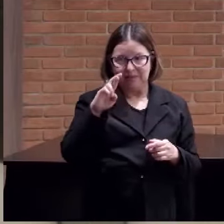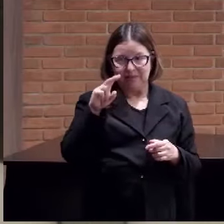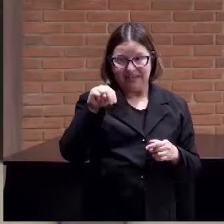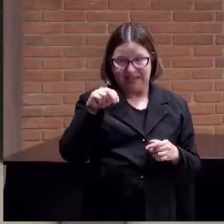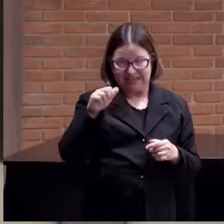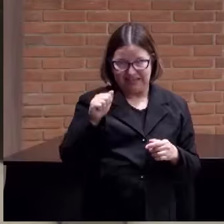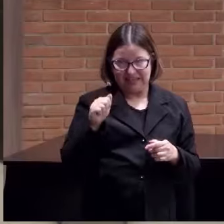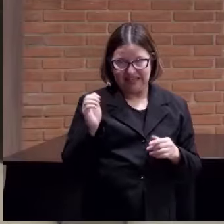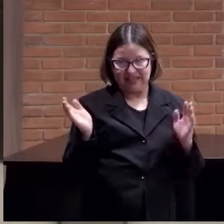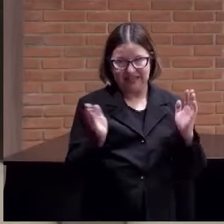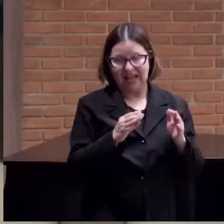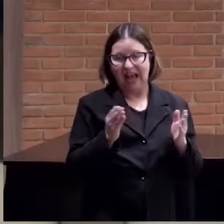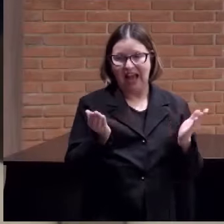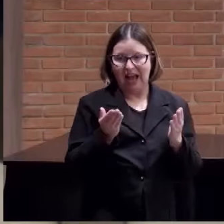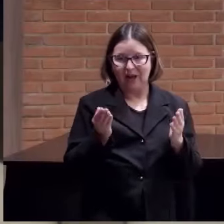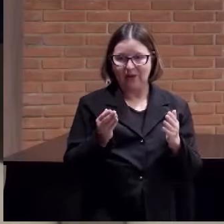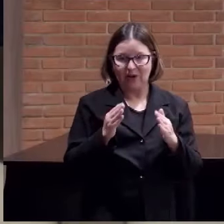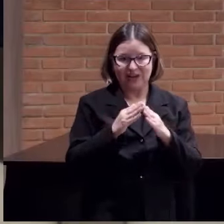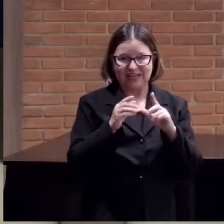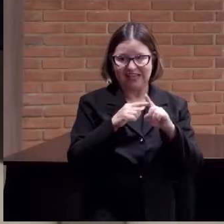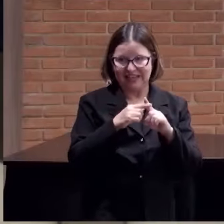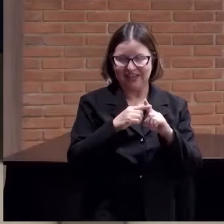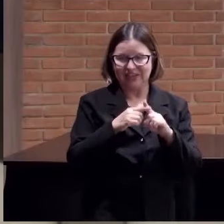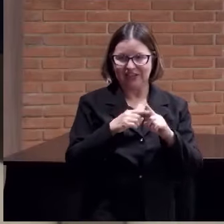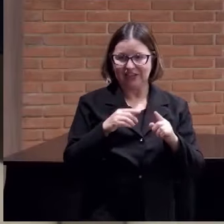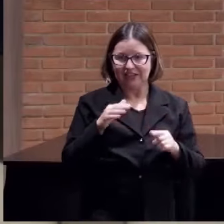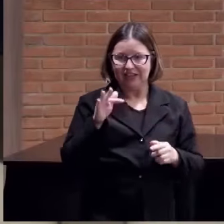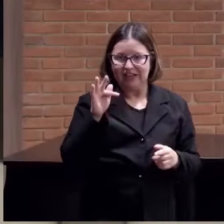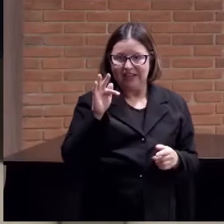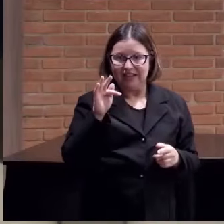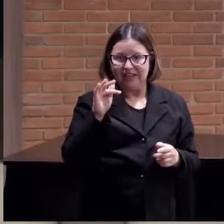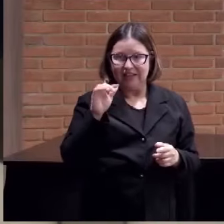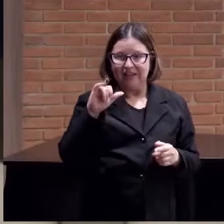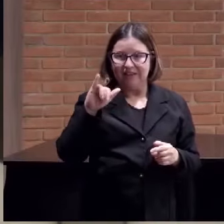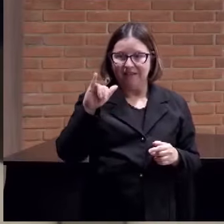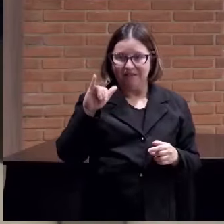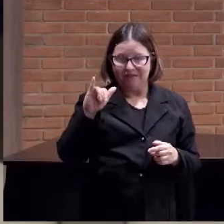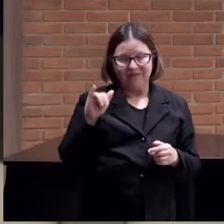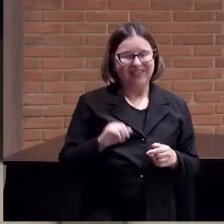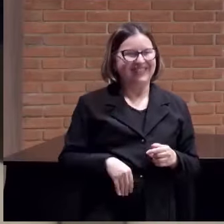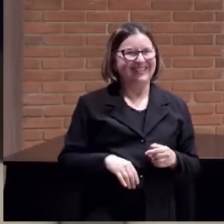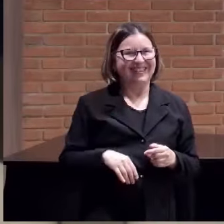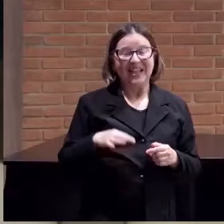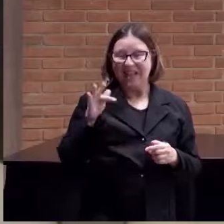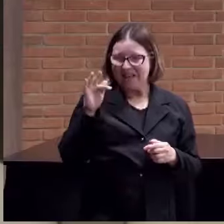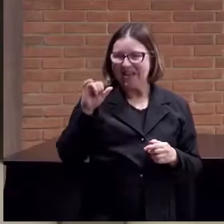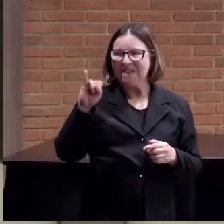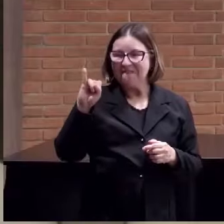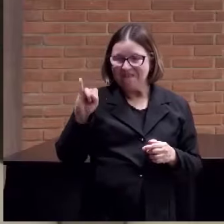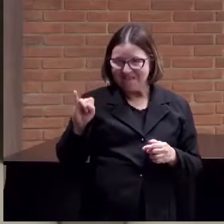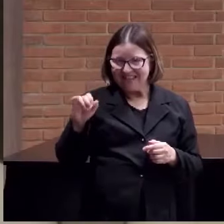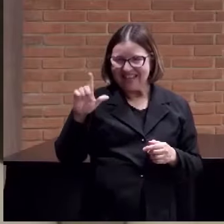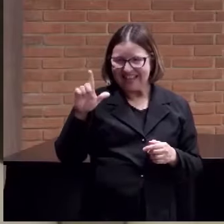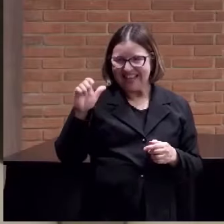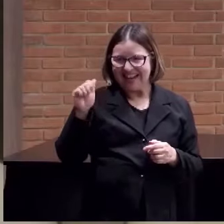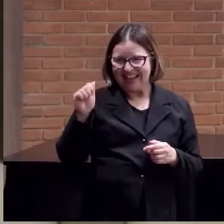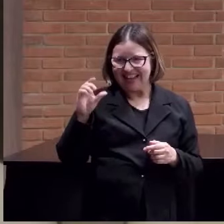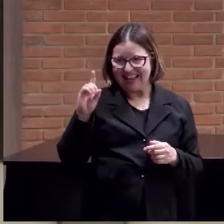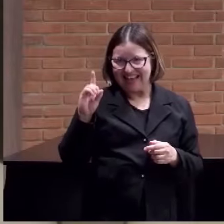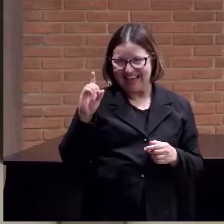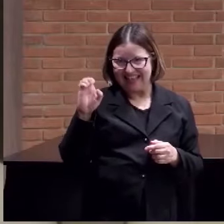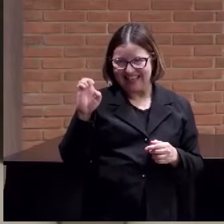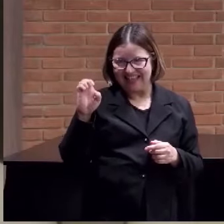igreja de portas abertas que ninguém pode fechar. A igreja do avivamento.